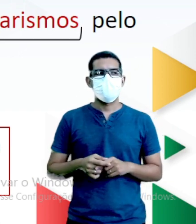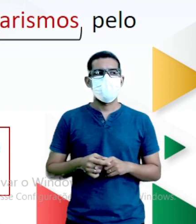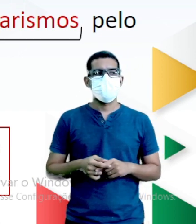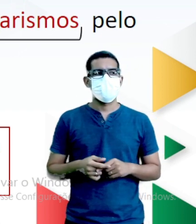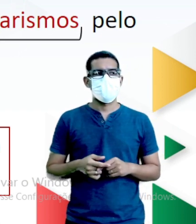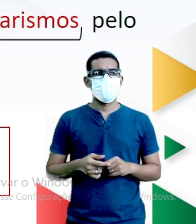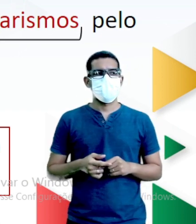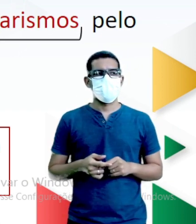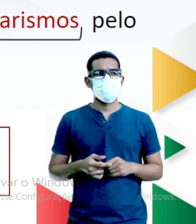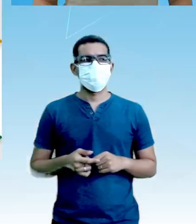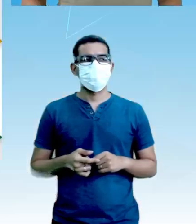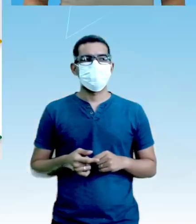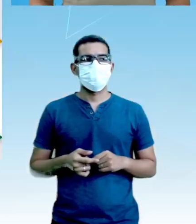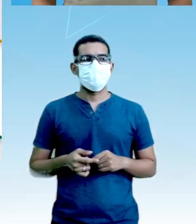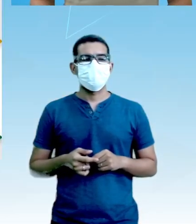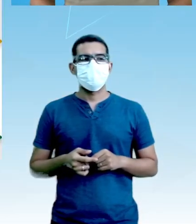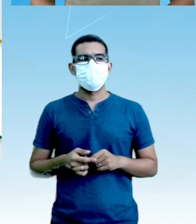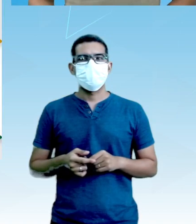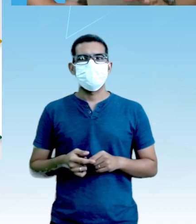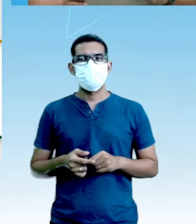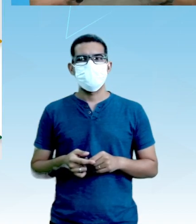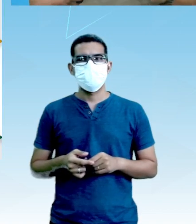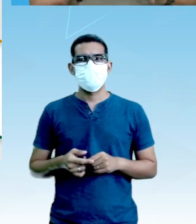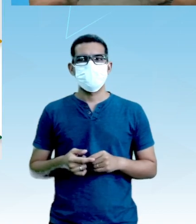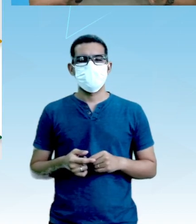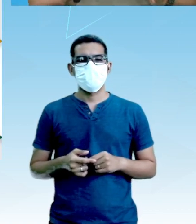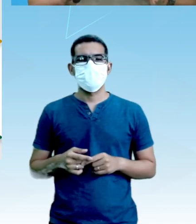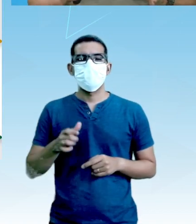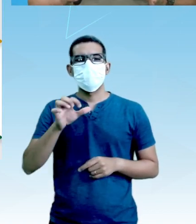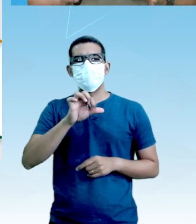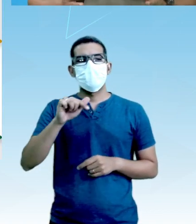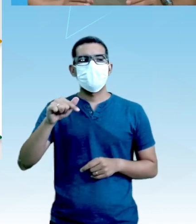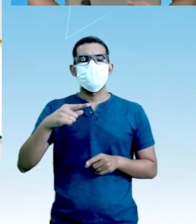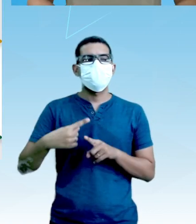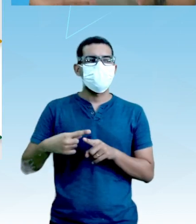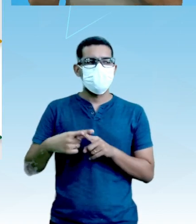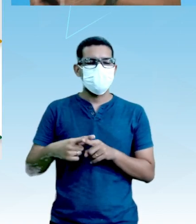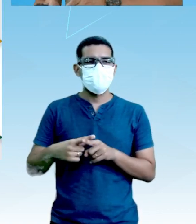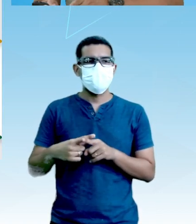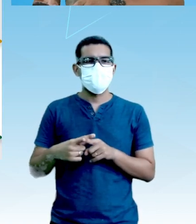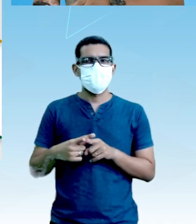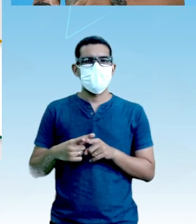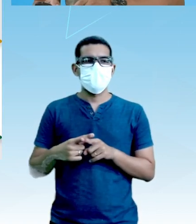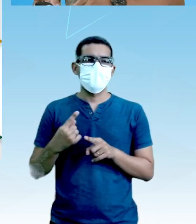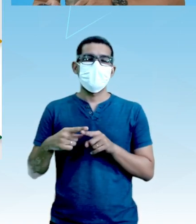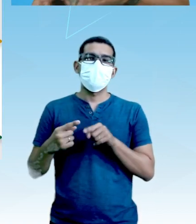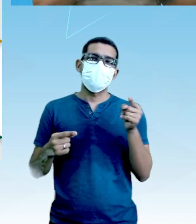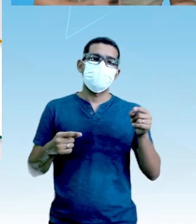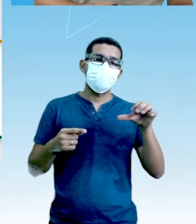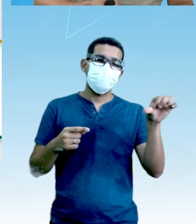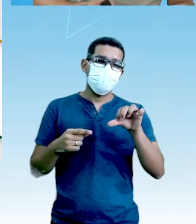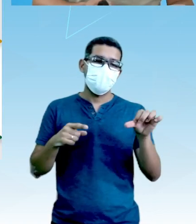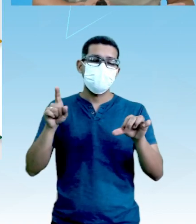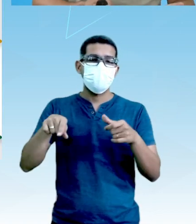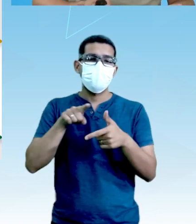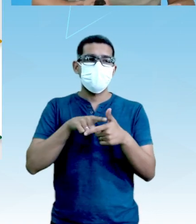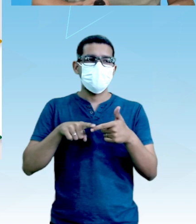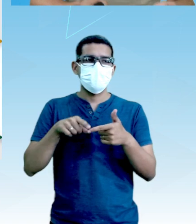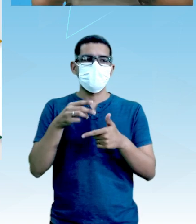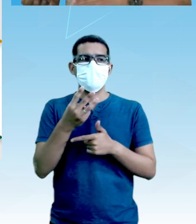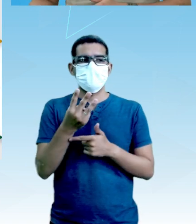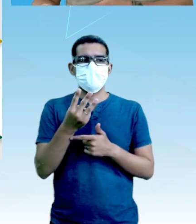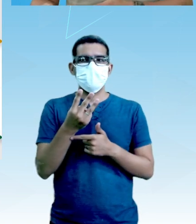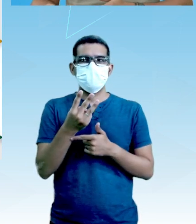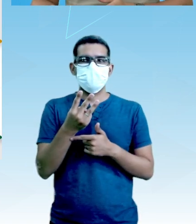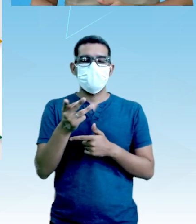mim aqui. Por favor. Por que 97? Porque o 99 é divisível por 3. E